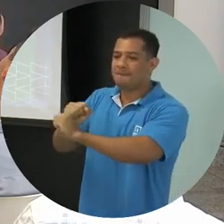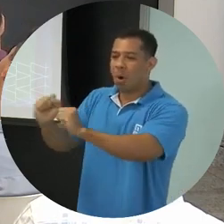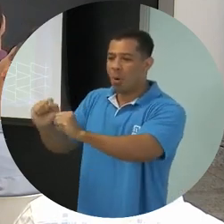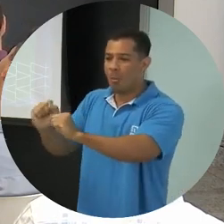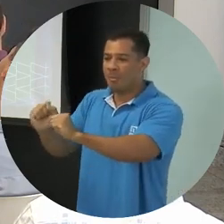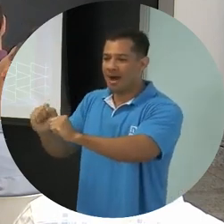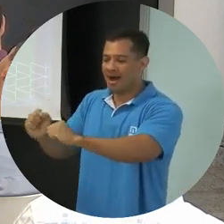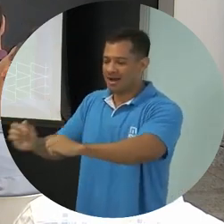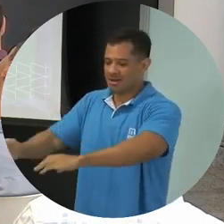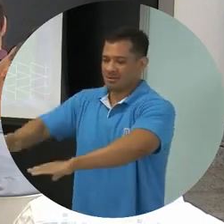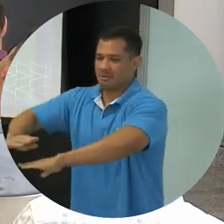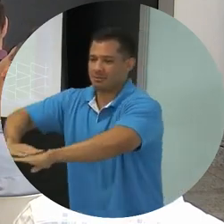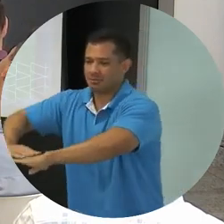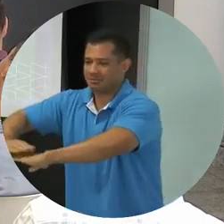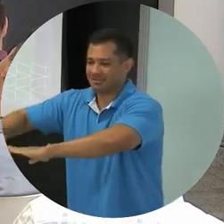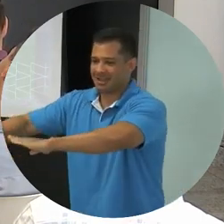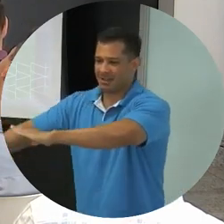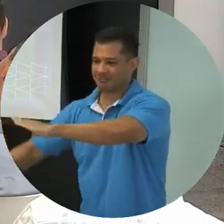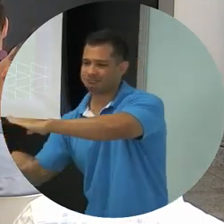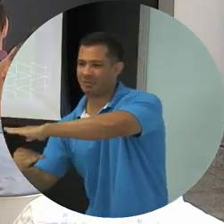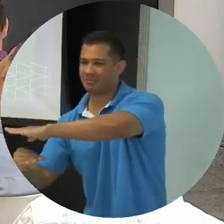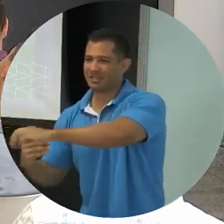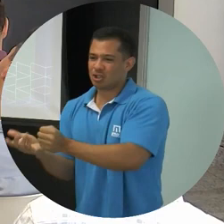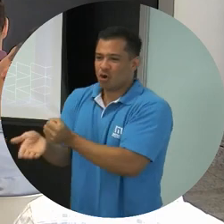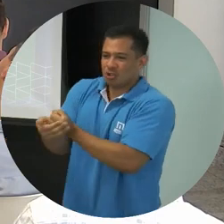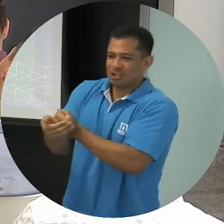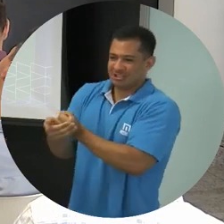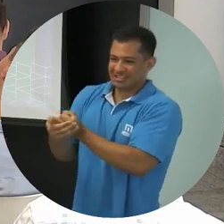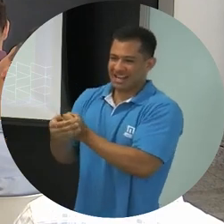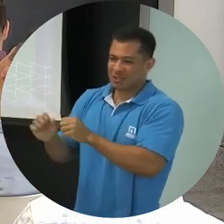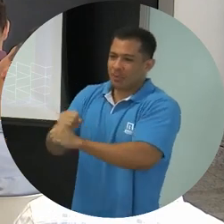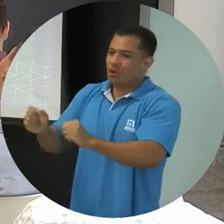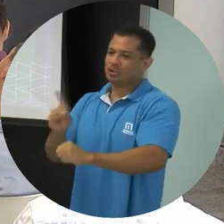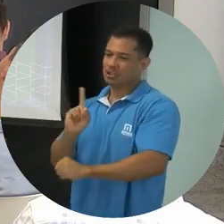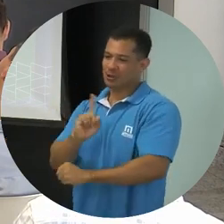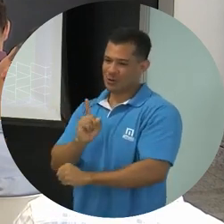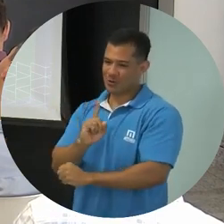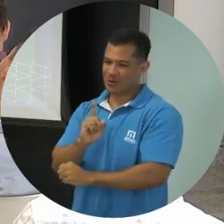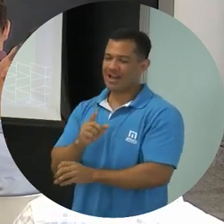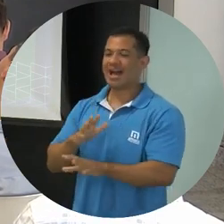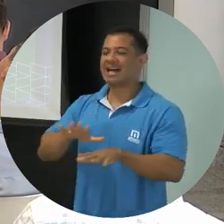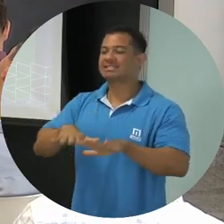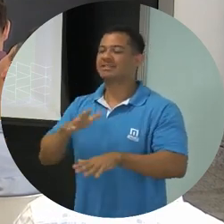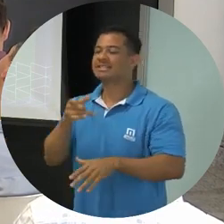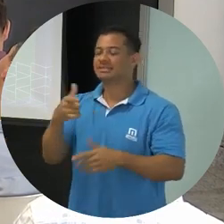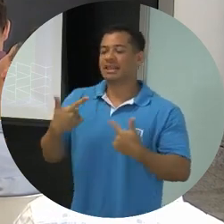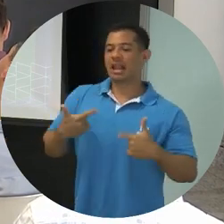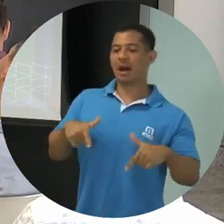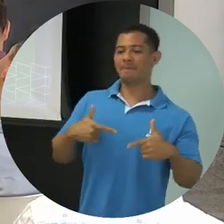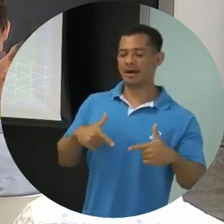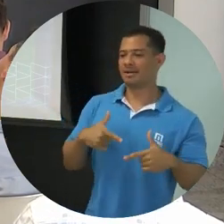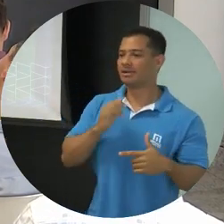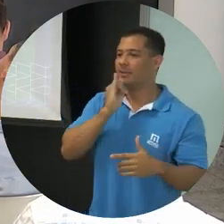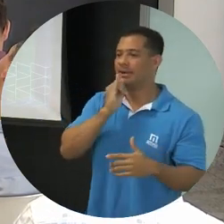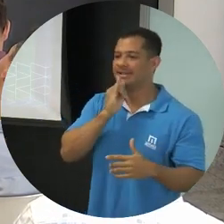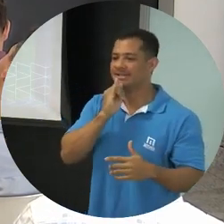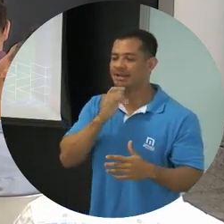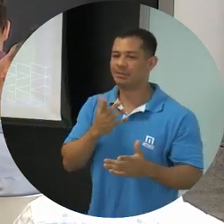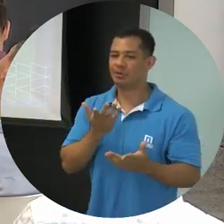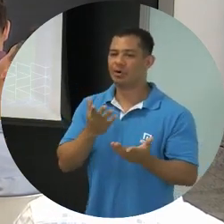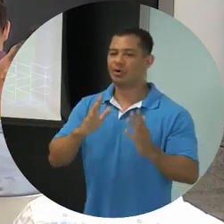não explodiram, né? Essas bombas, quando você estava trabalhando no processo, né, de